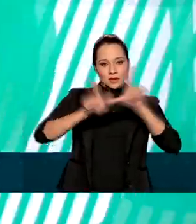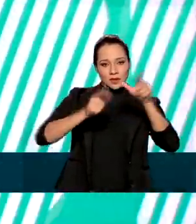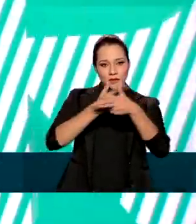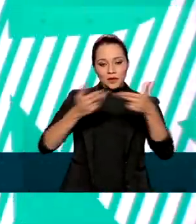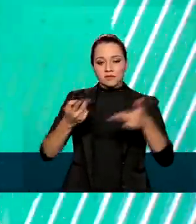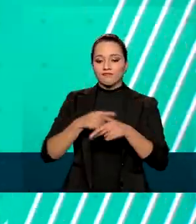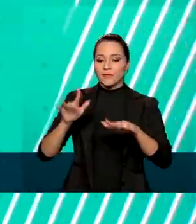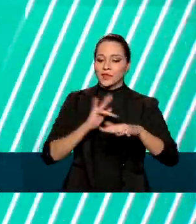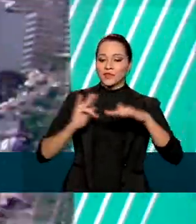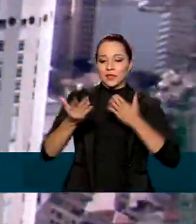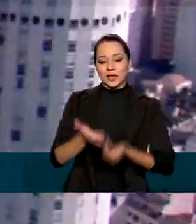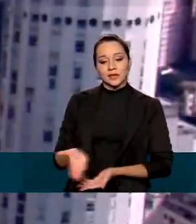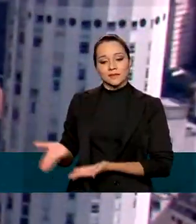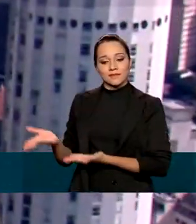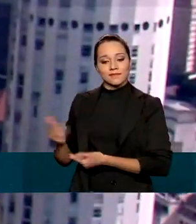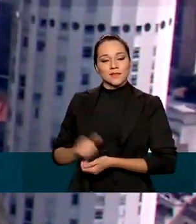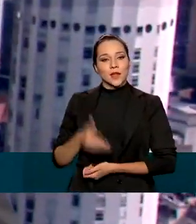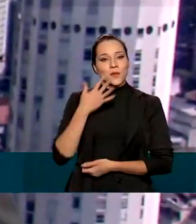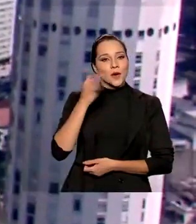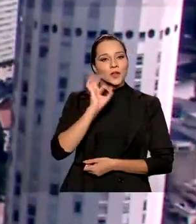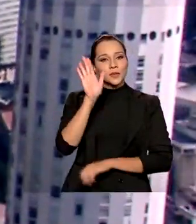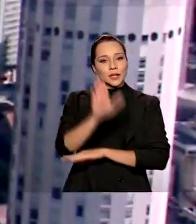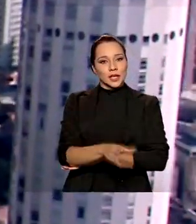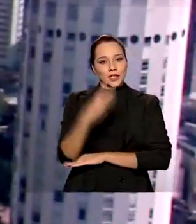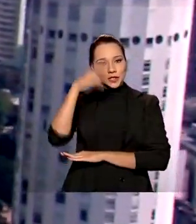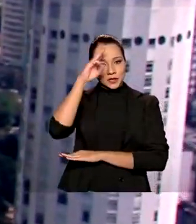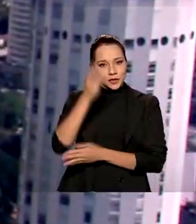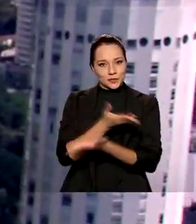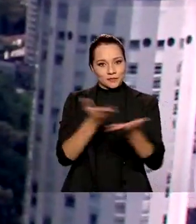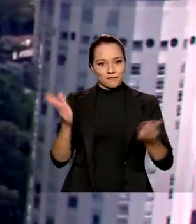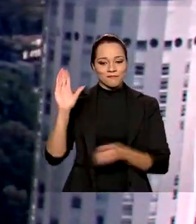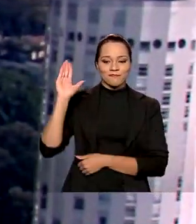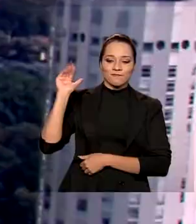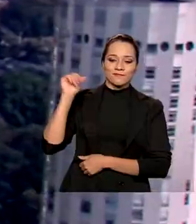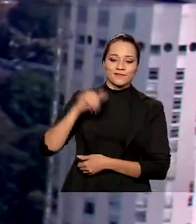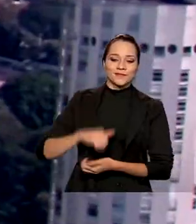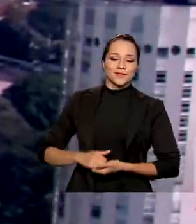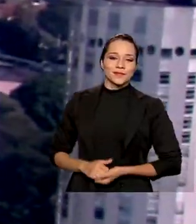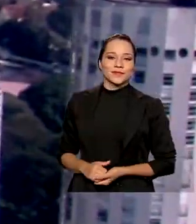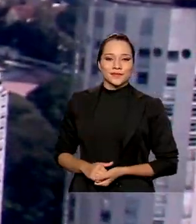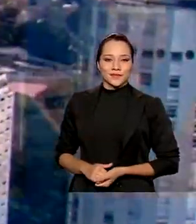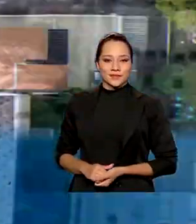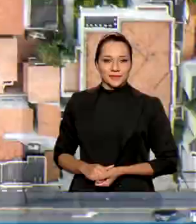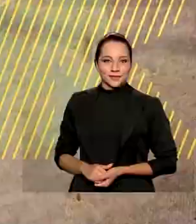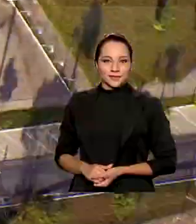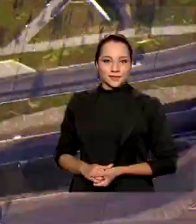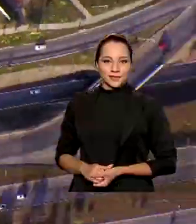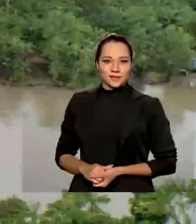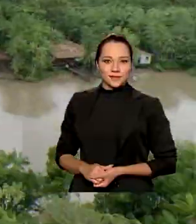e também seguir as nossas redes sociais uma ótima tarde de terça-feira para você até a próxima